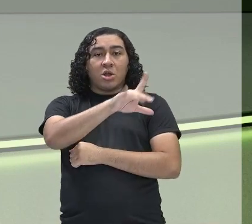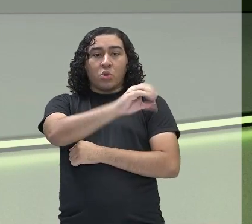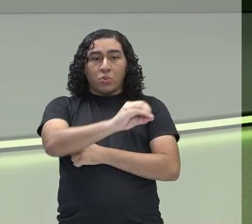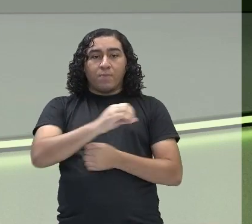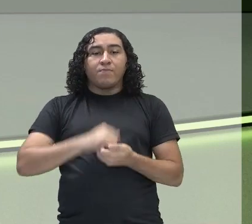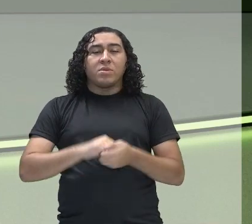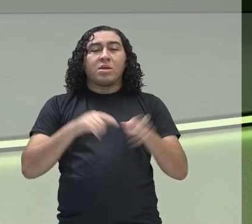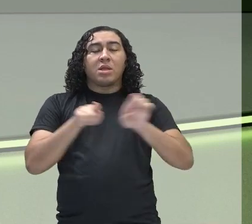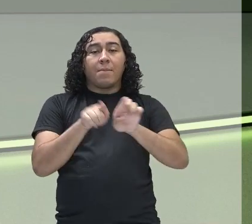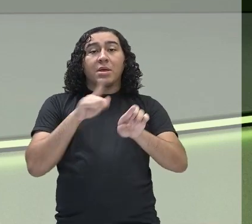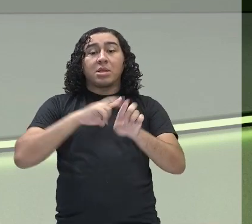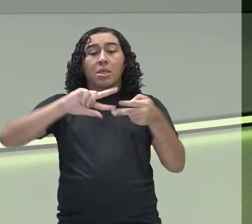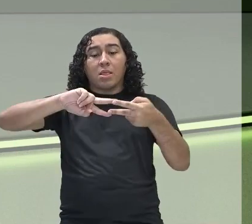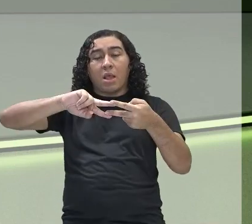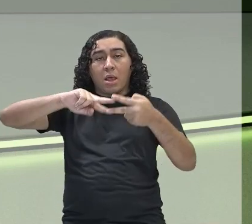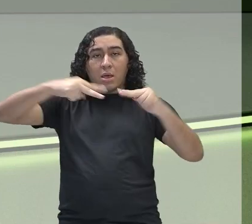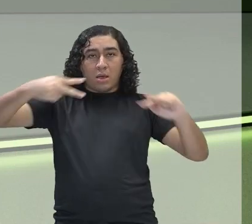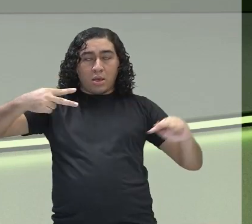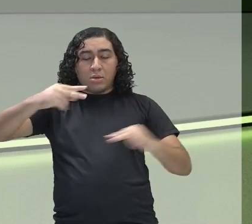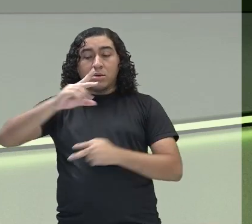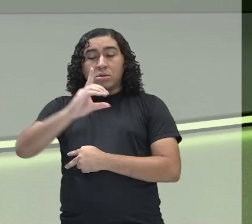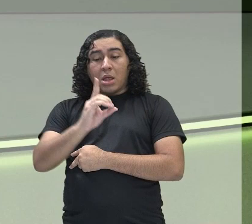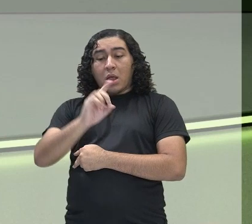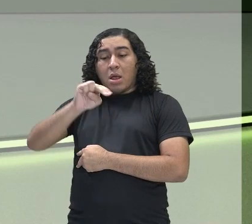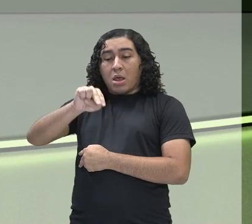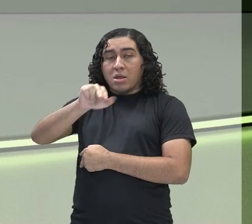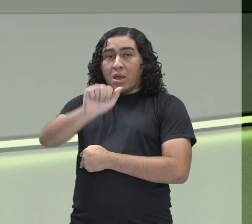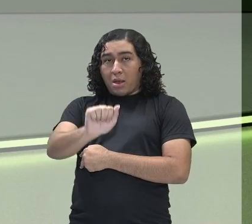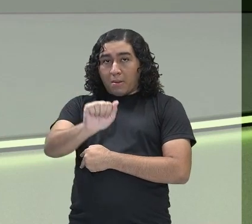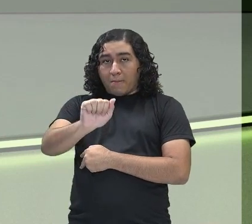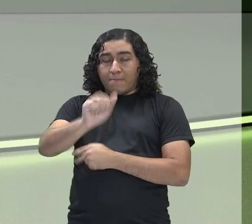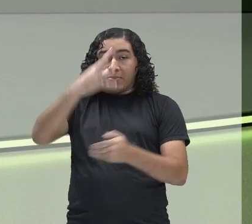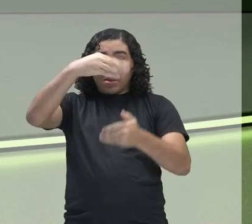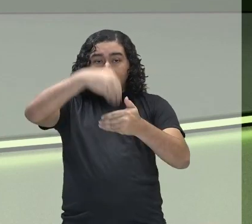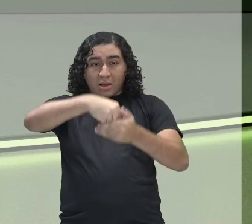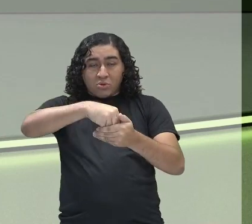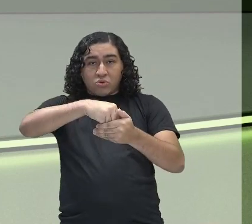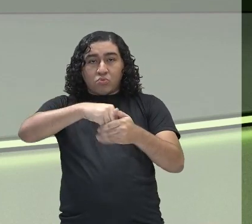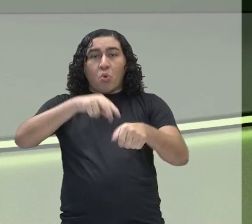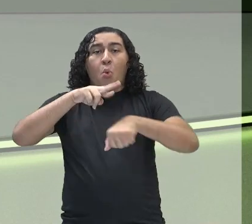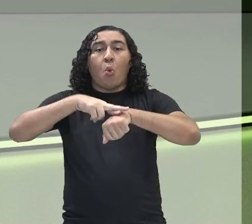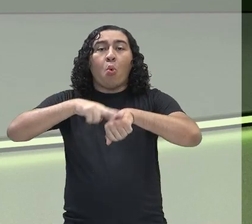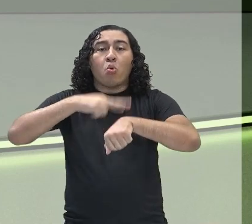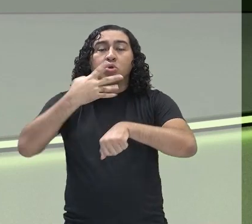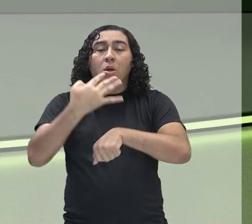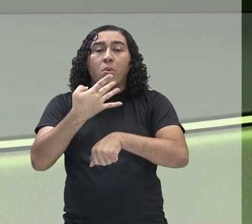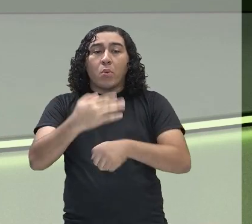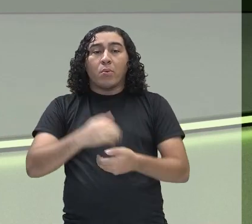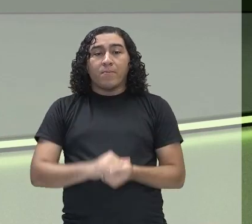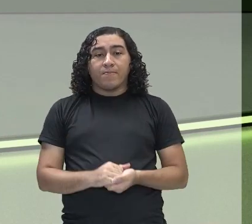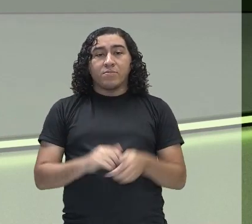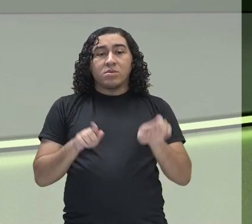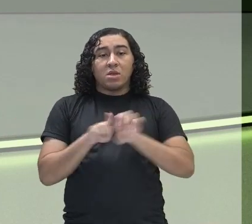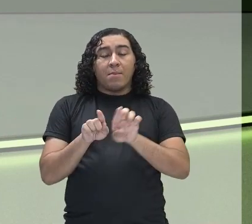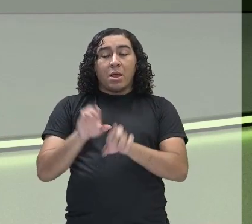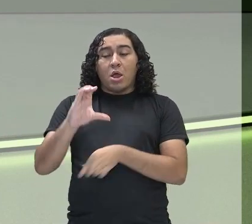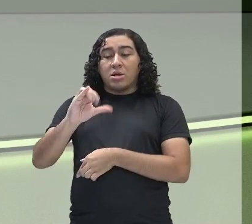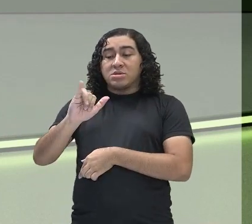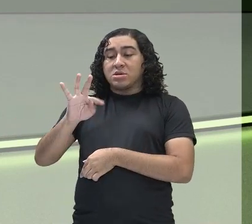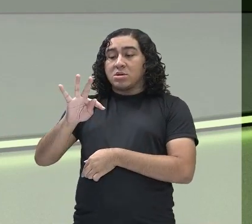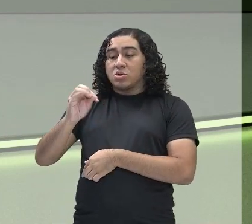DNA o DNA é o material genético dessa bactéria o citoplasma Onde está presente o